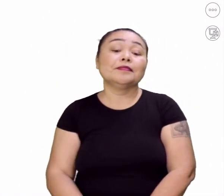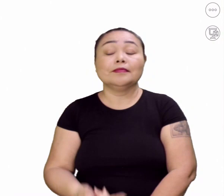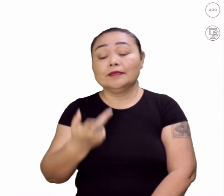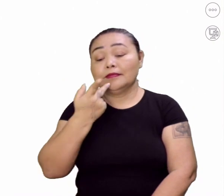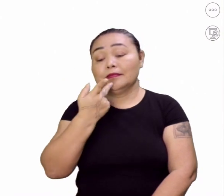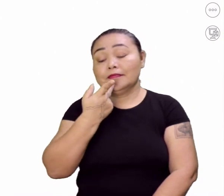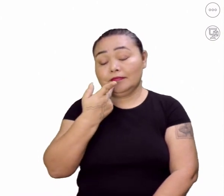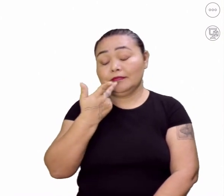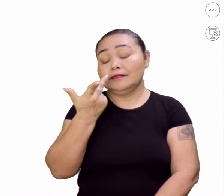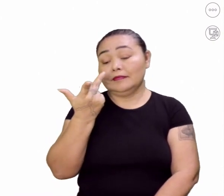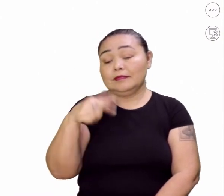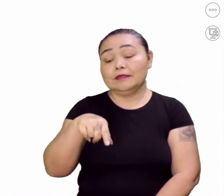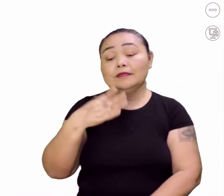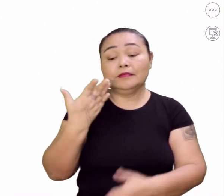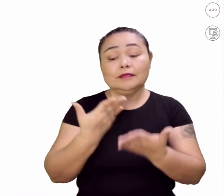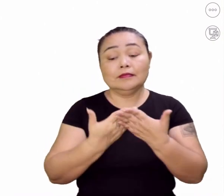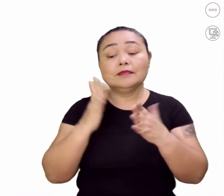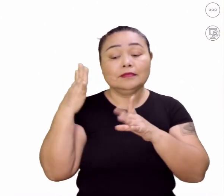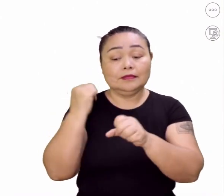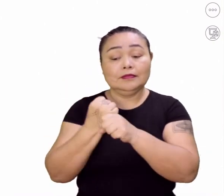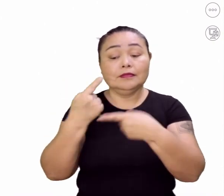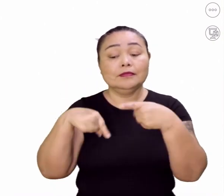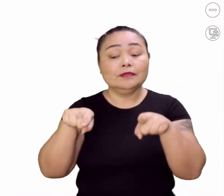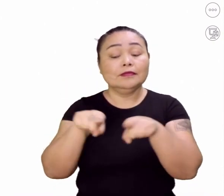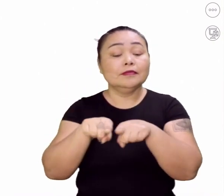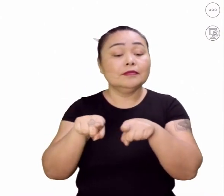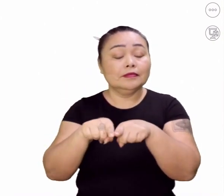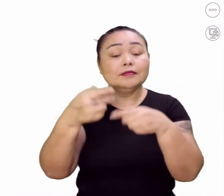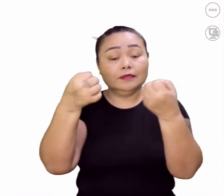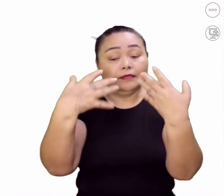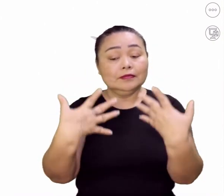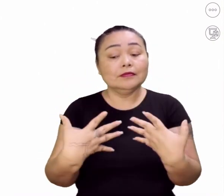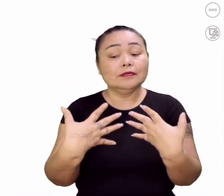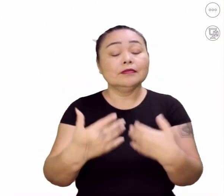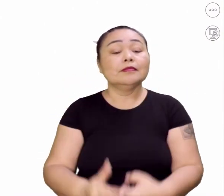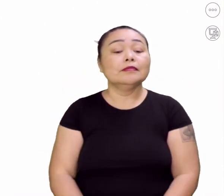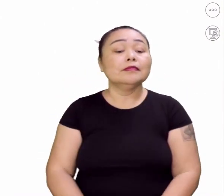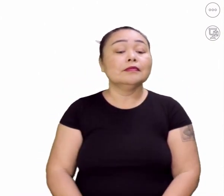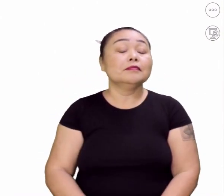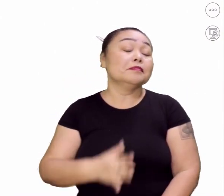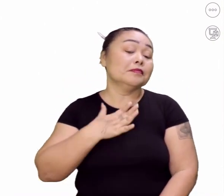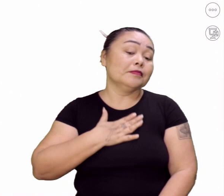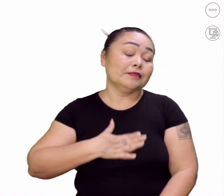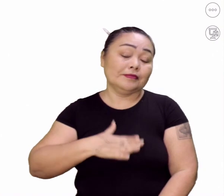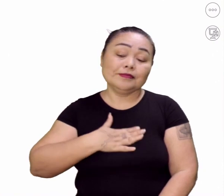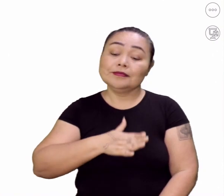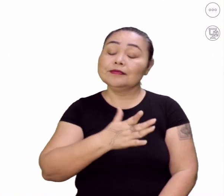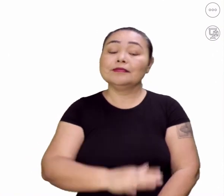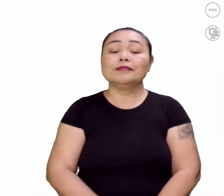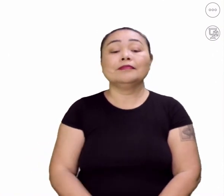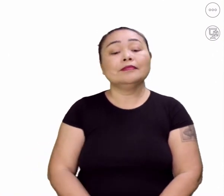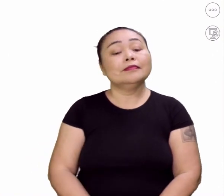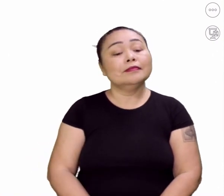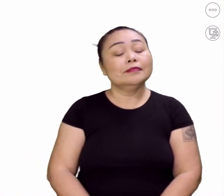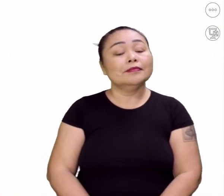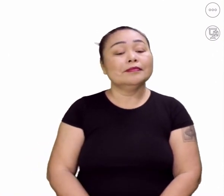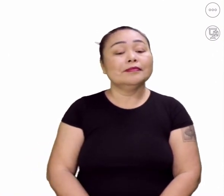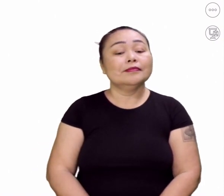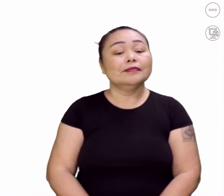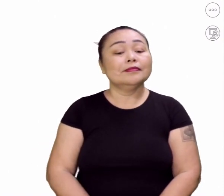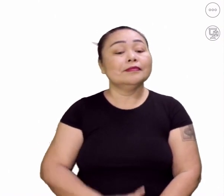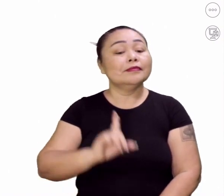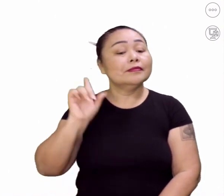falei, né? Falei tanto na aula quanto na revisão. É isso aí. Então tá tranquilo. Suave na nave. Suave na nave.